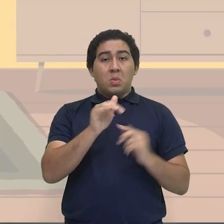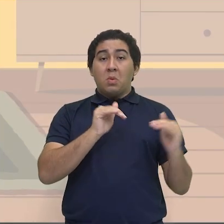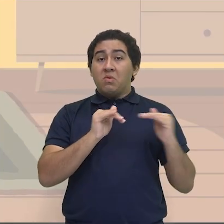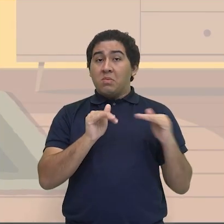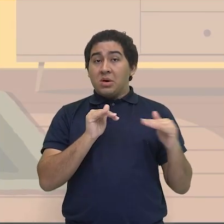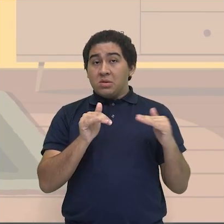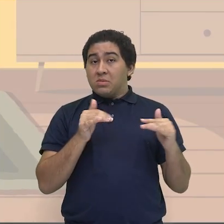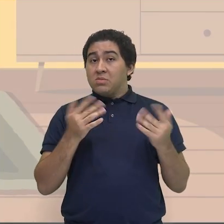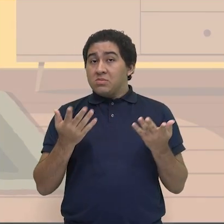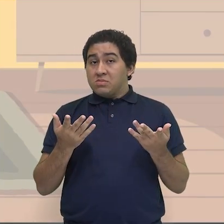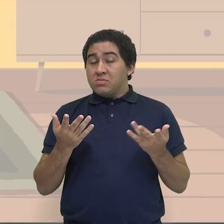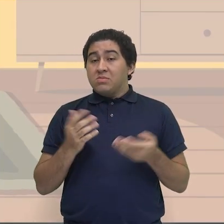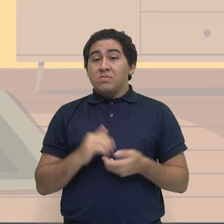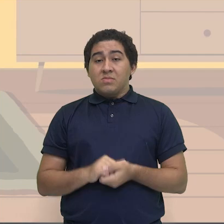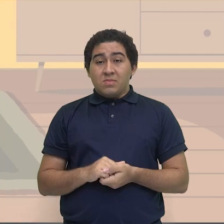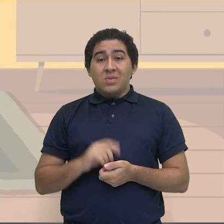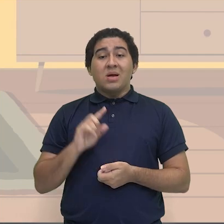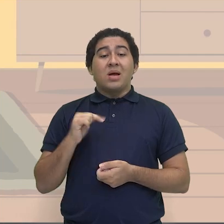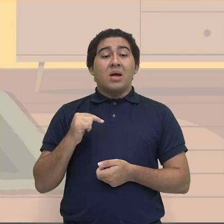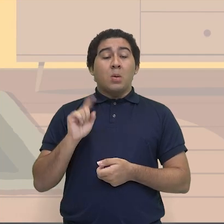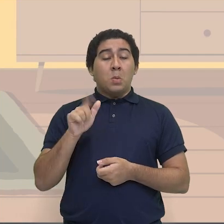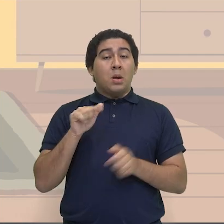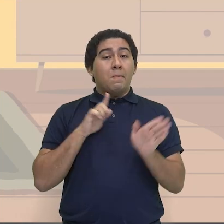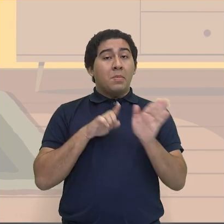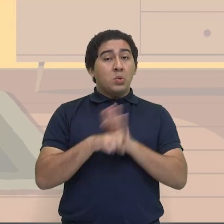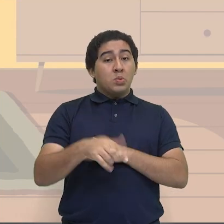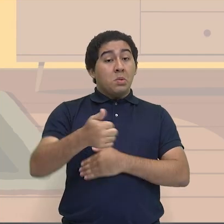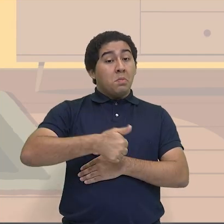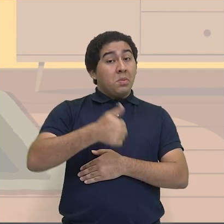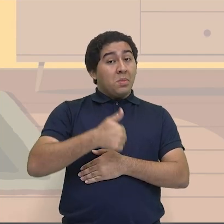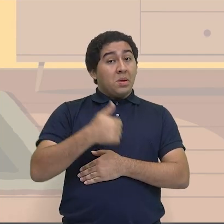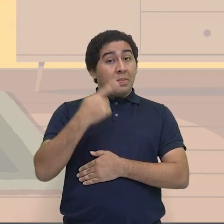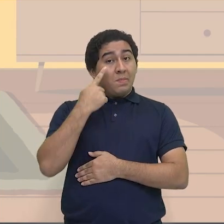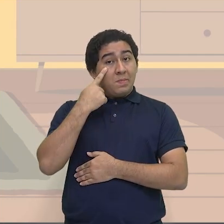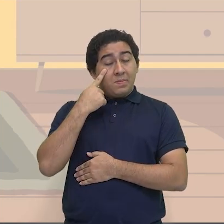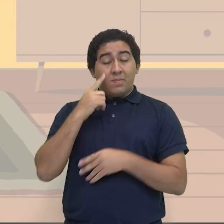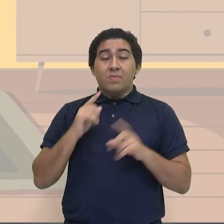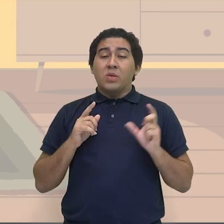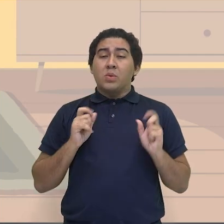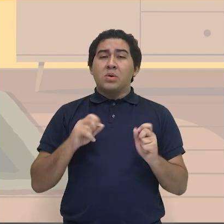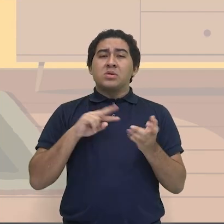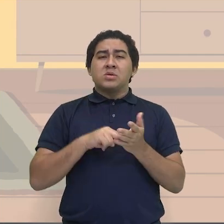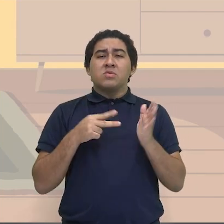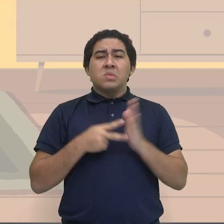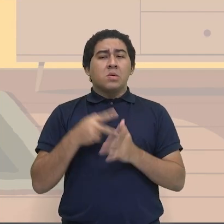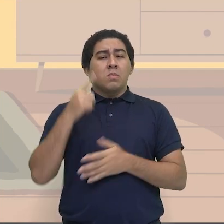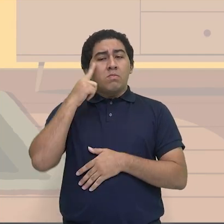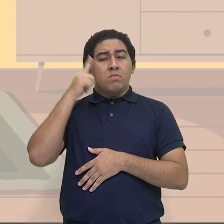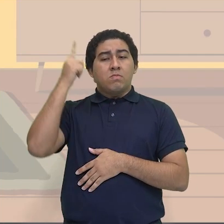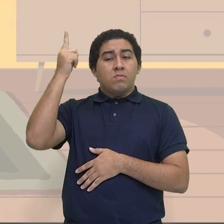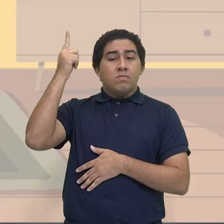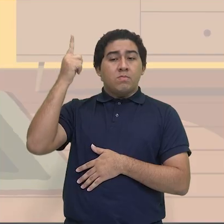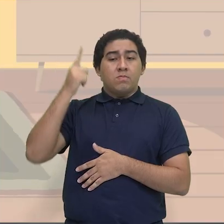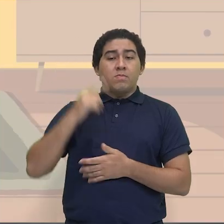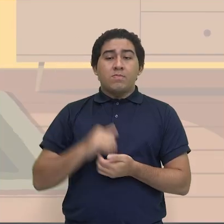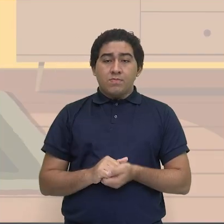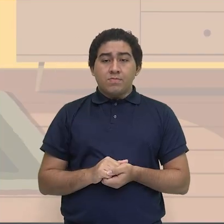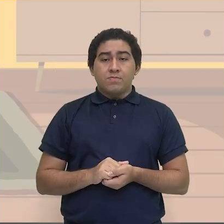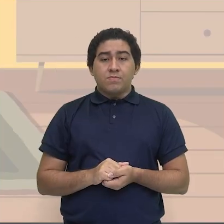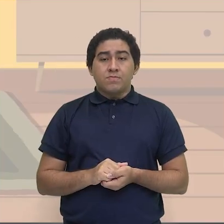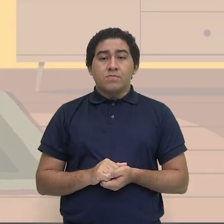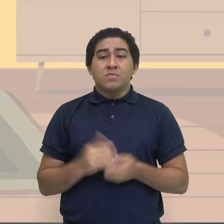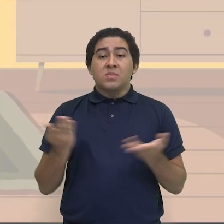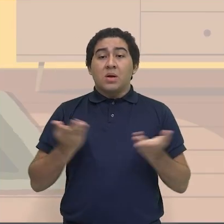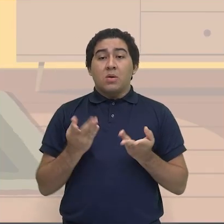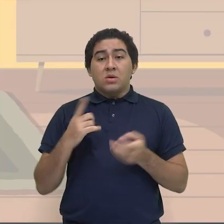é o nosso primeiro questionamento. E o que tem a ver com a eletrodinâmica? Trago para você um